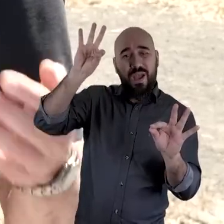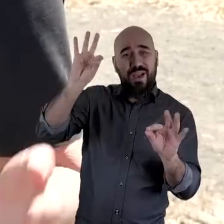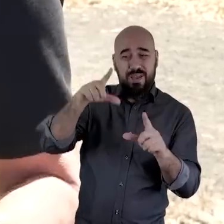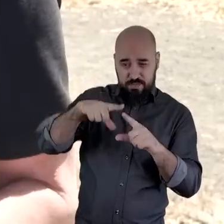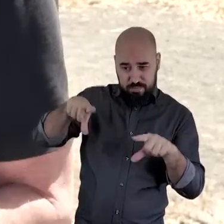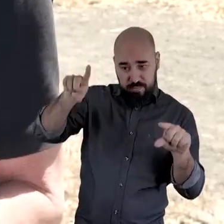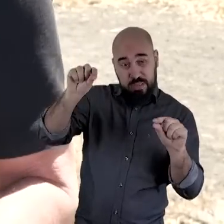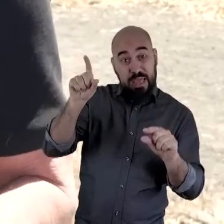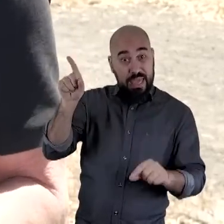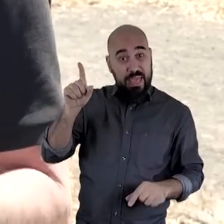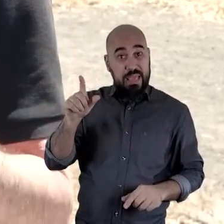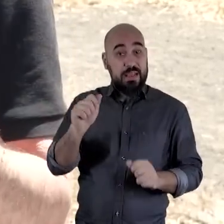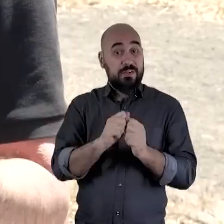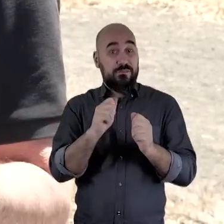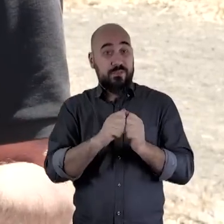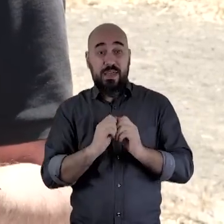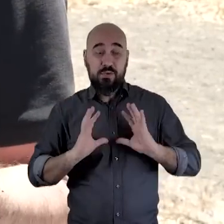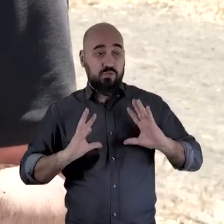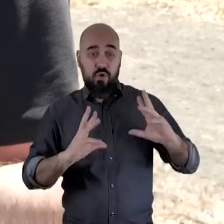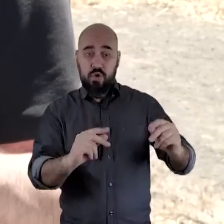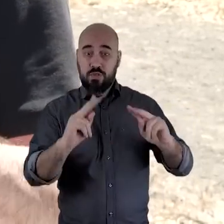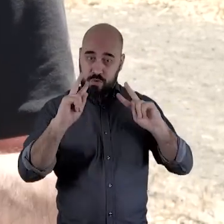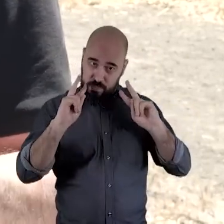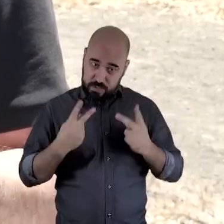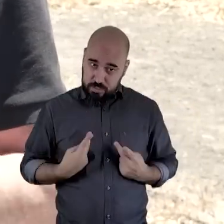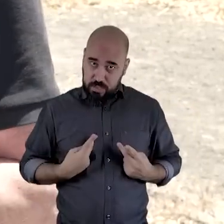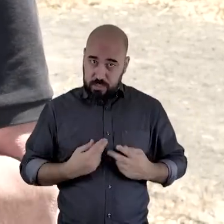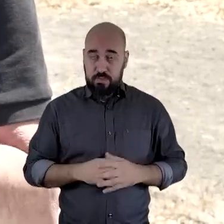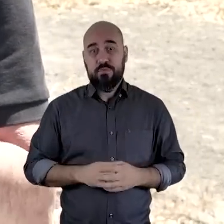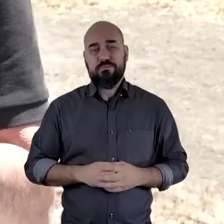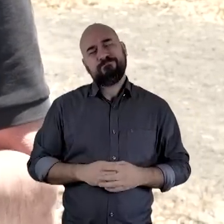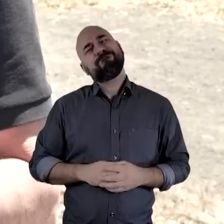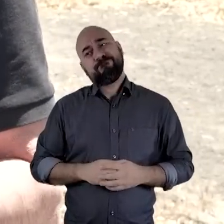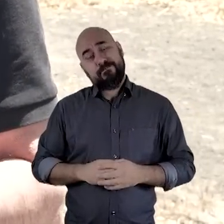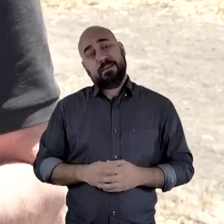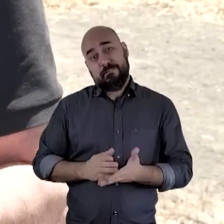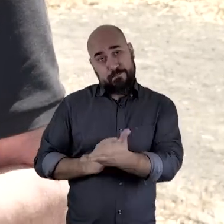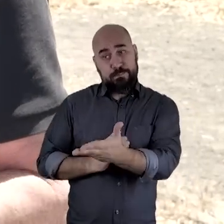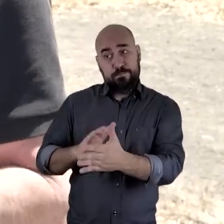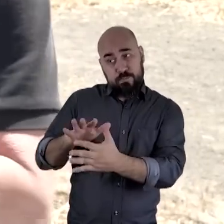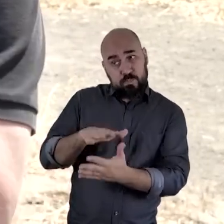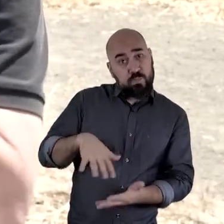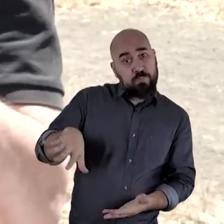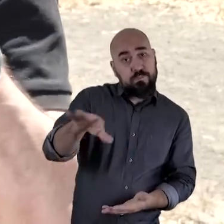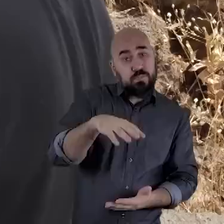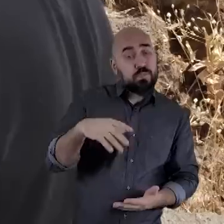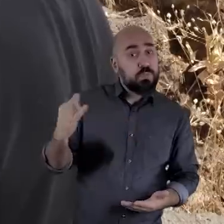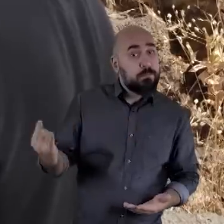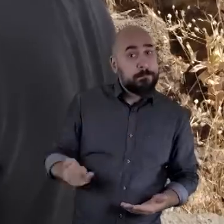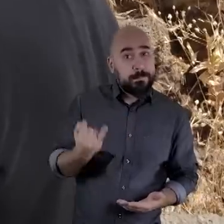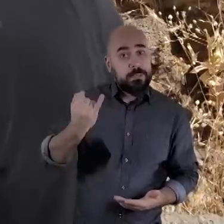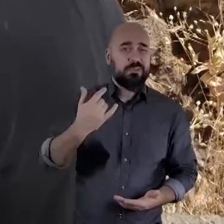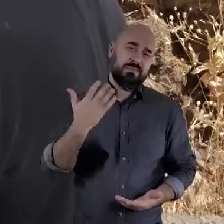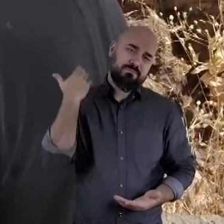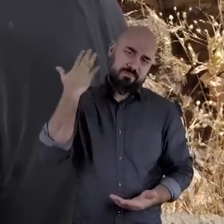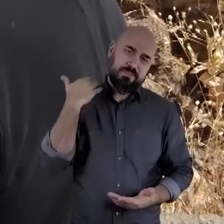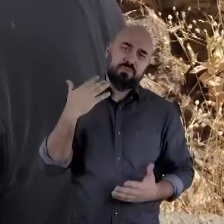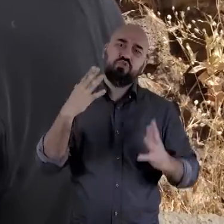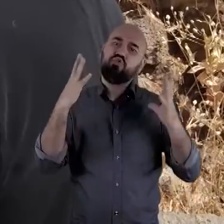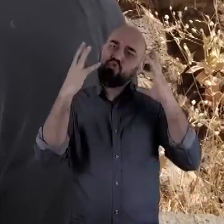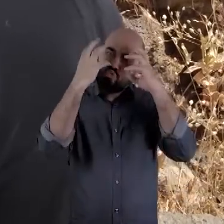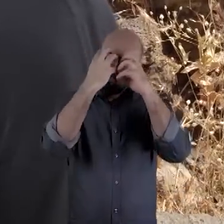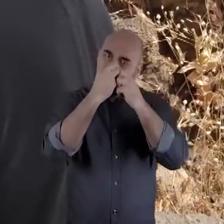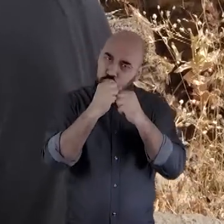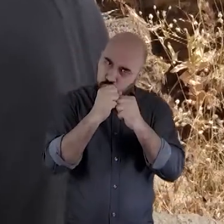primeiro passo na criação. Por quê? De acordo com os mesopotâmicos, era muito escuro no